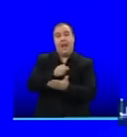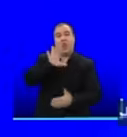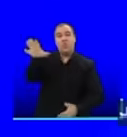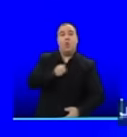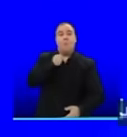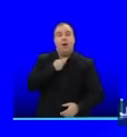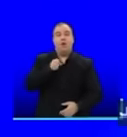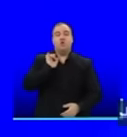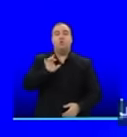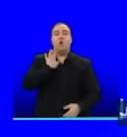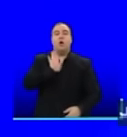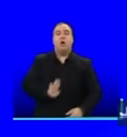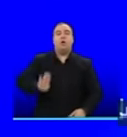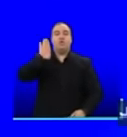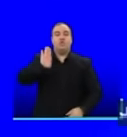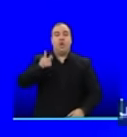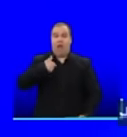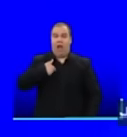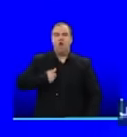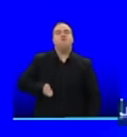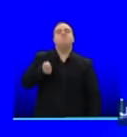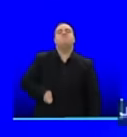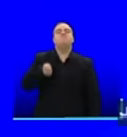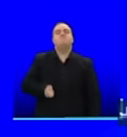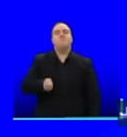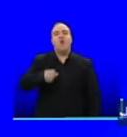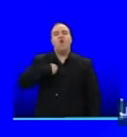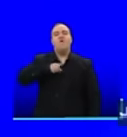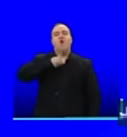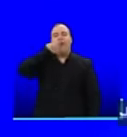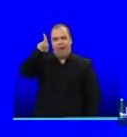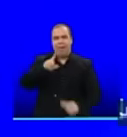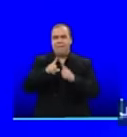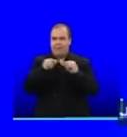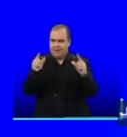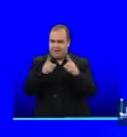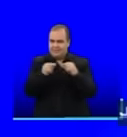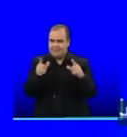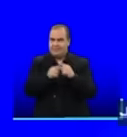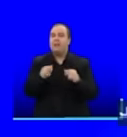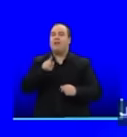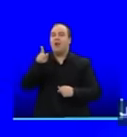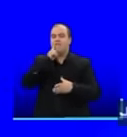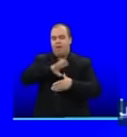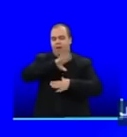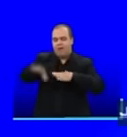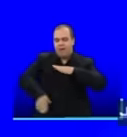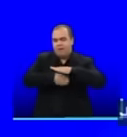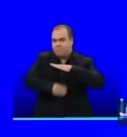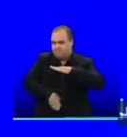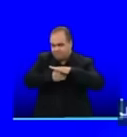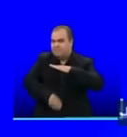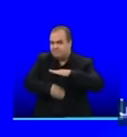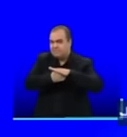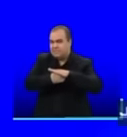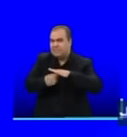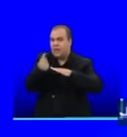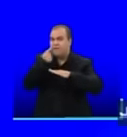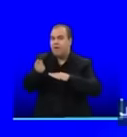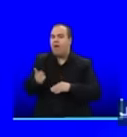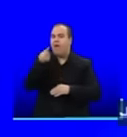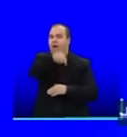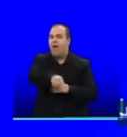sendo candidato. Com o xerife Marçal aqui, ó, eu vou ocupar ele lá em Brasília. Vou fazer ele pegar as emendas dele e colocar em